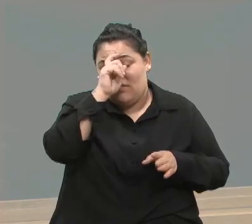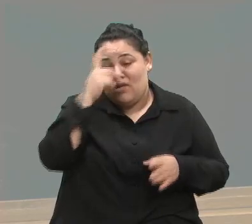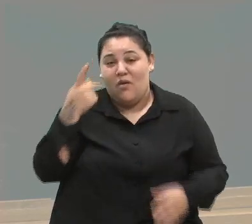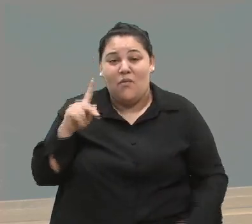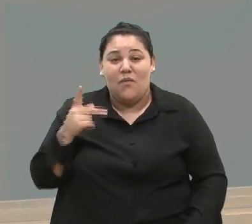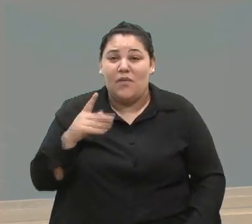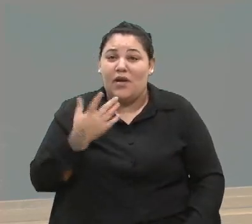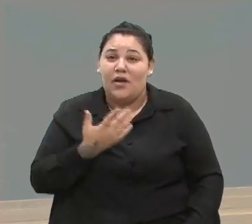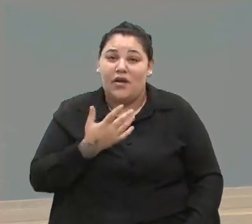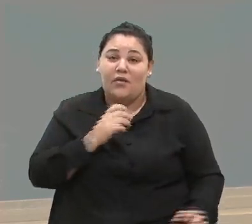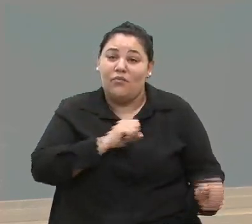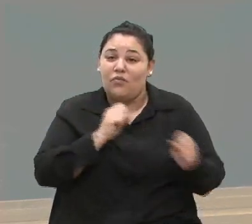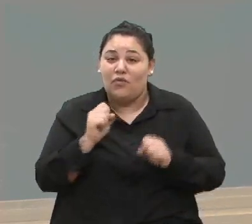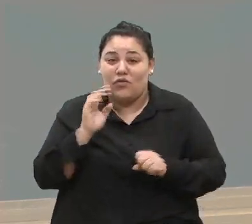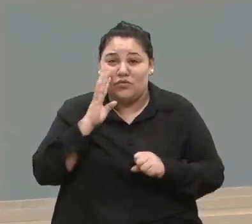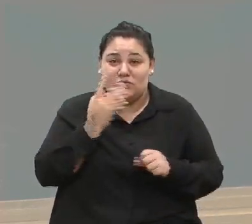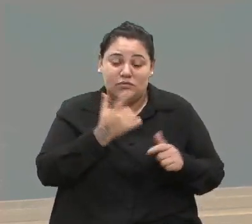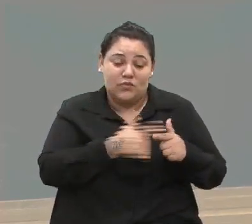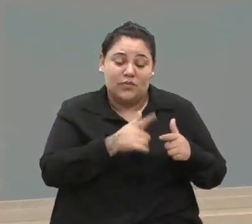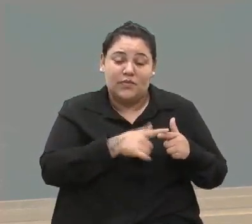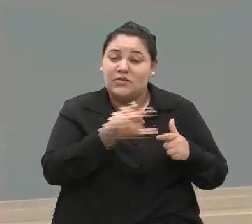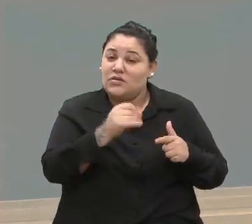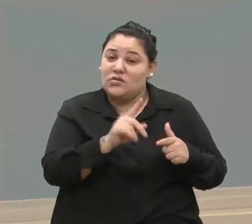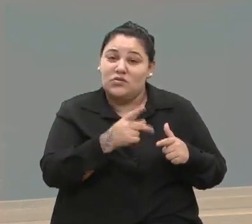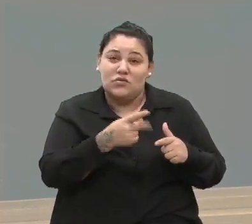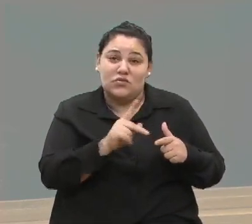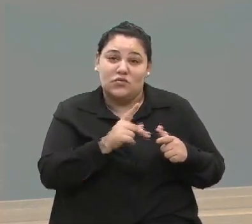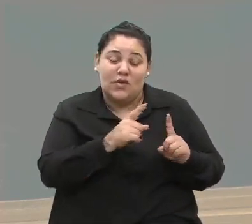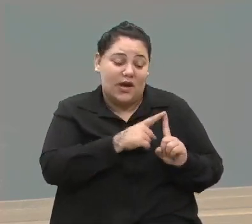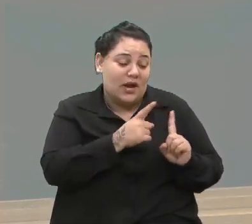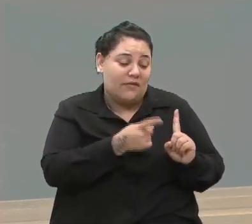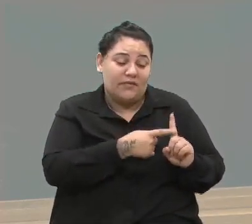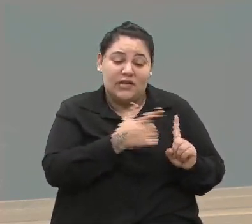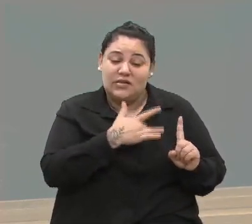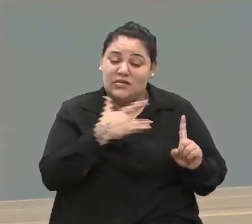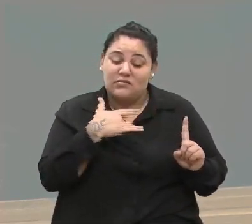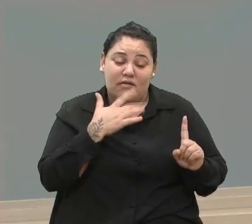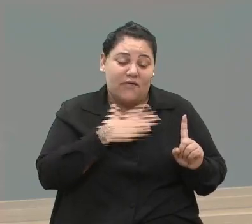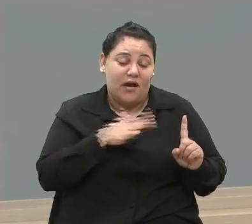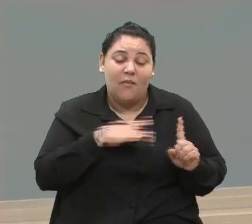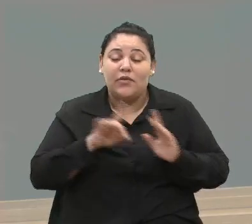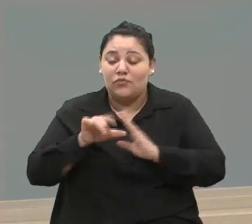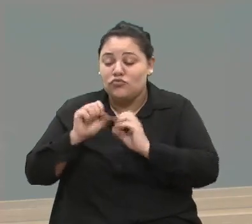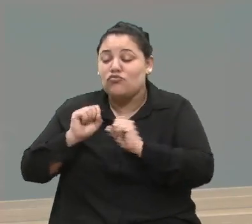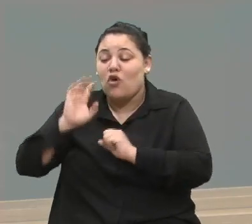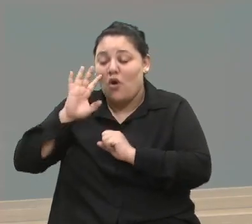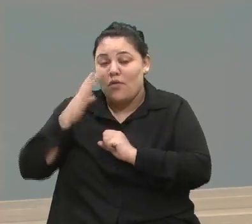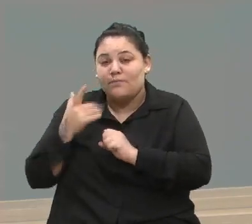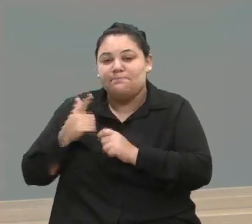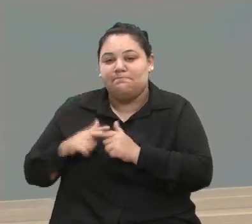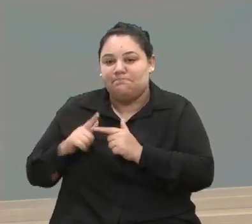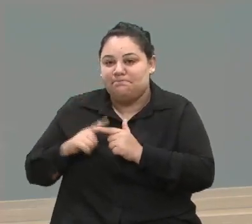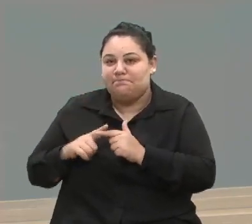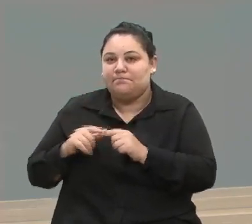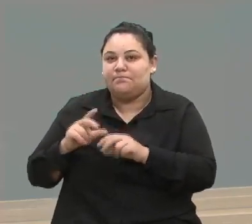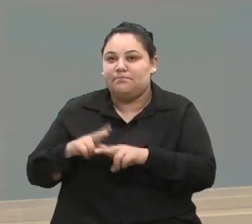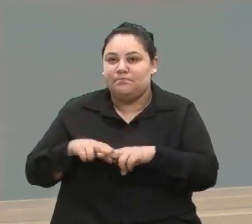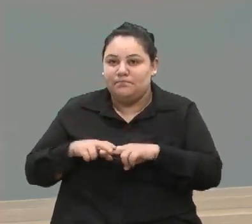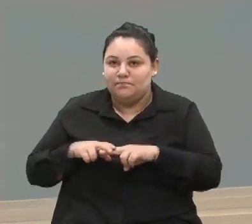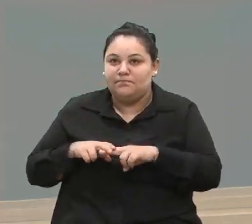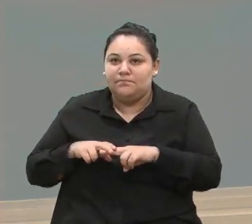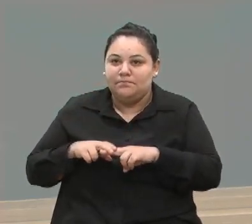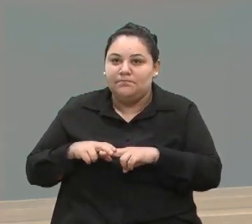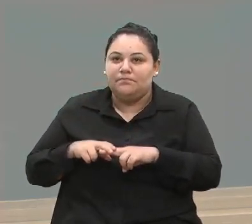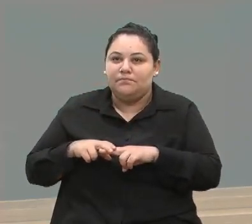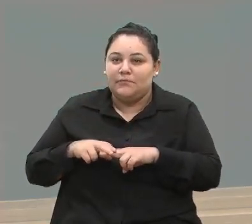do parto, por mais que a tua gravidez ou a tua gestação tenha sido tranquila. Então, é uma situação assim, contando os dias